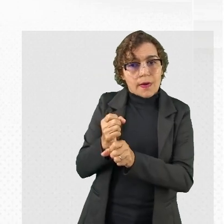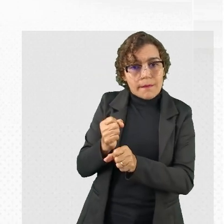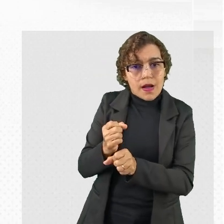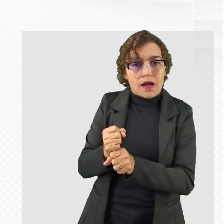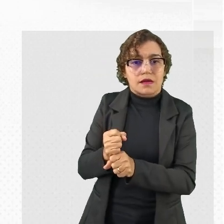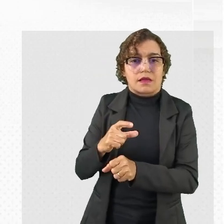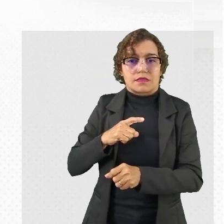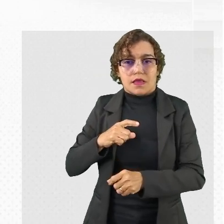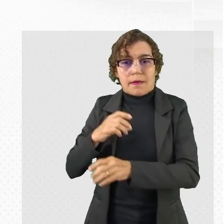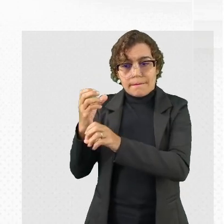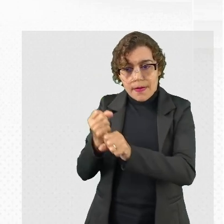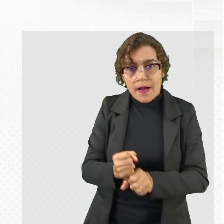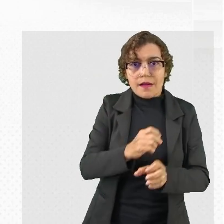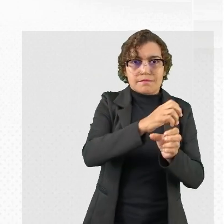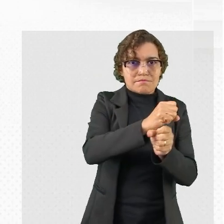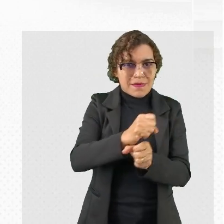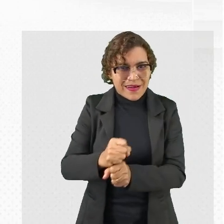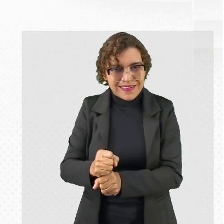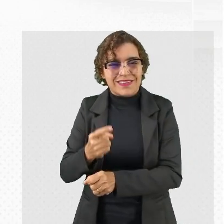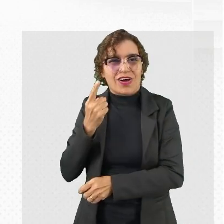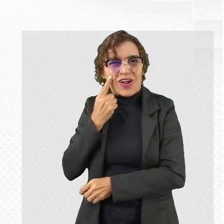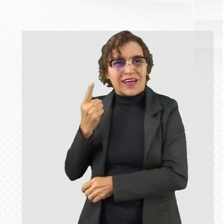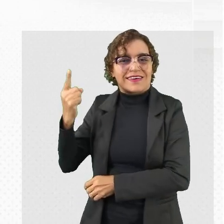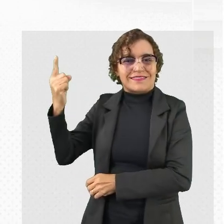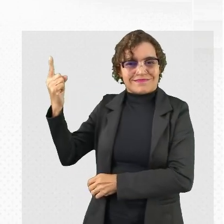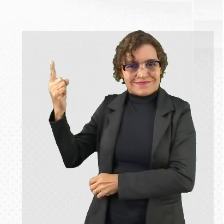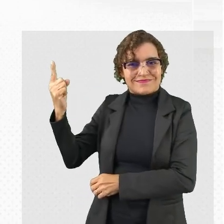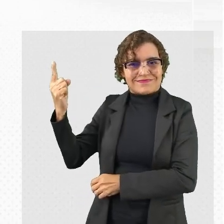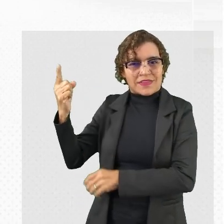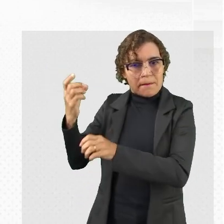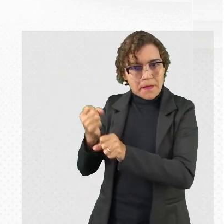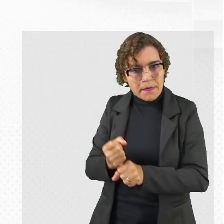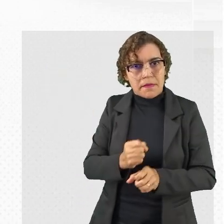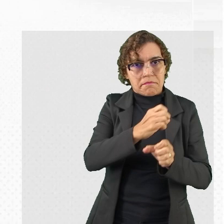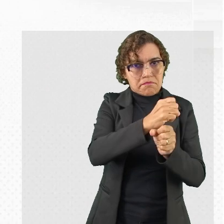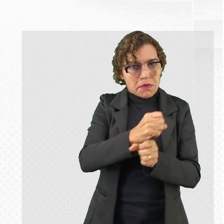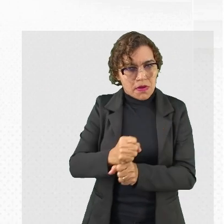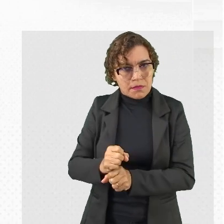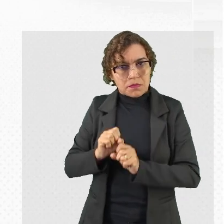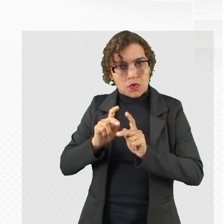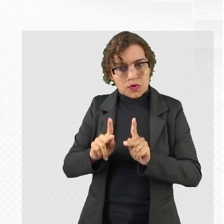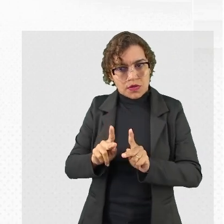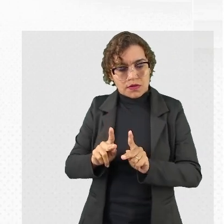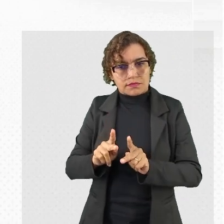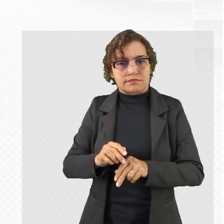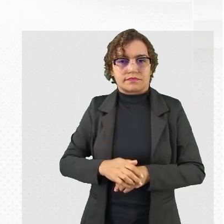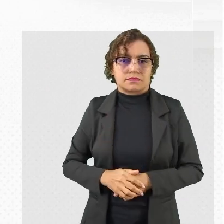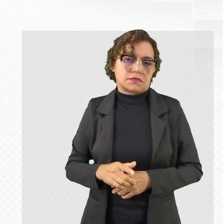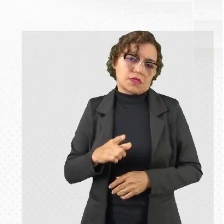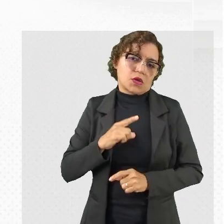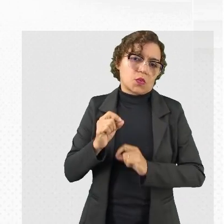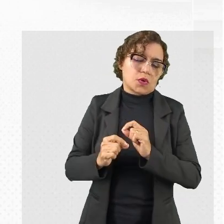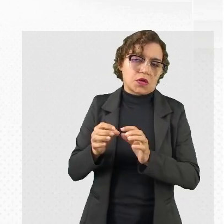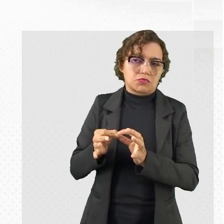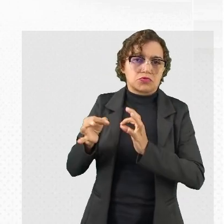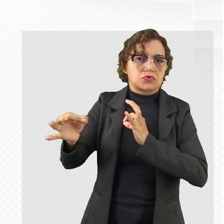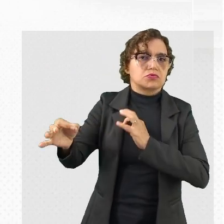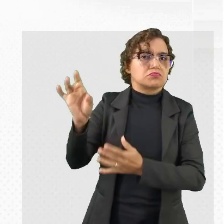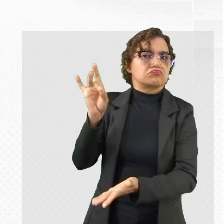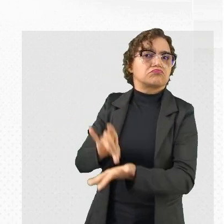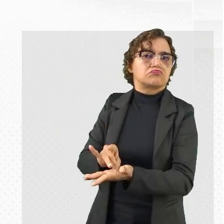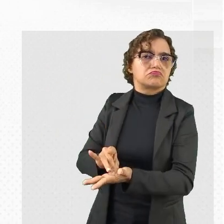famoso produto dos meios pelo produto dos extremos. Tá? Encontraremos que essa distância